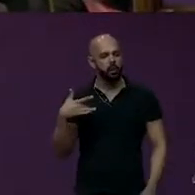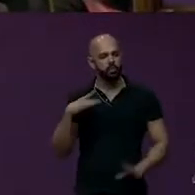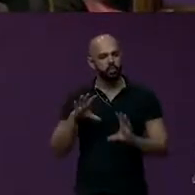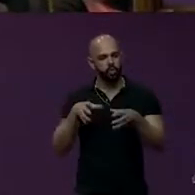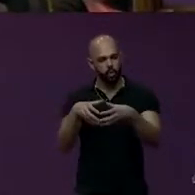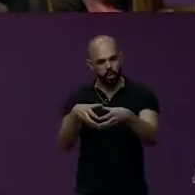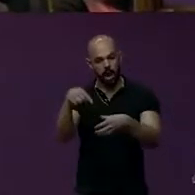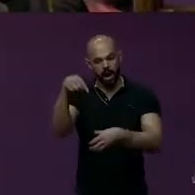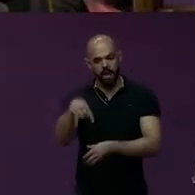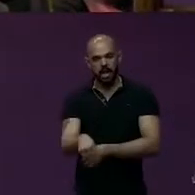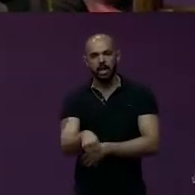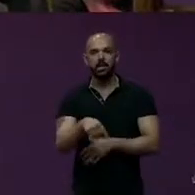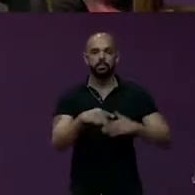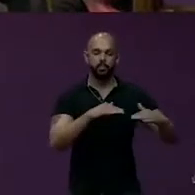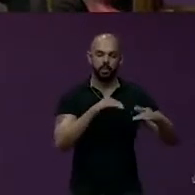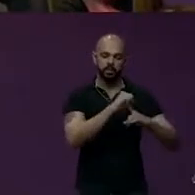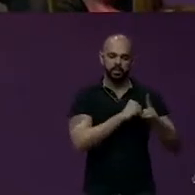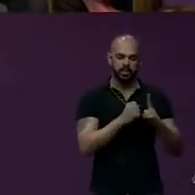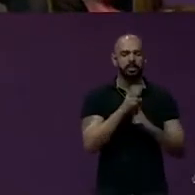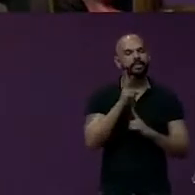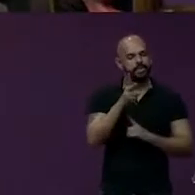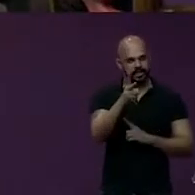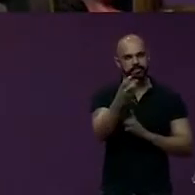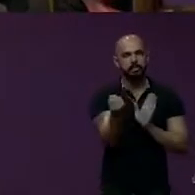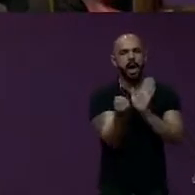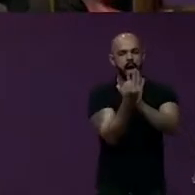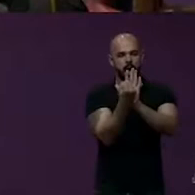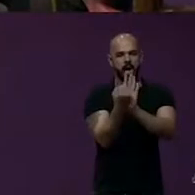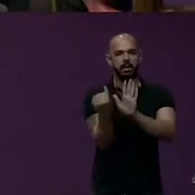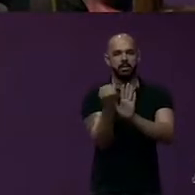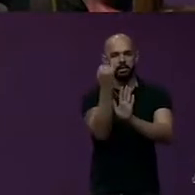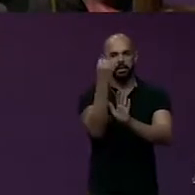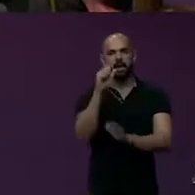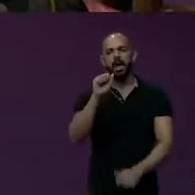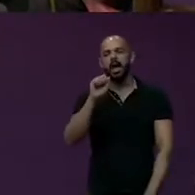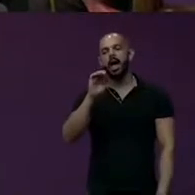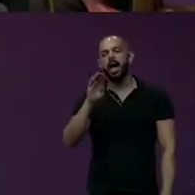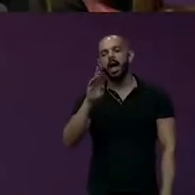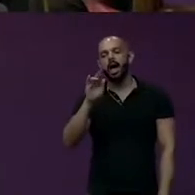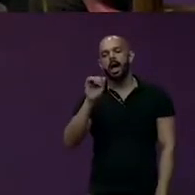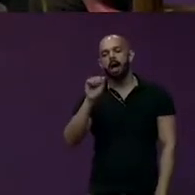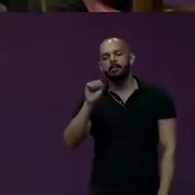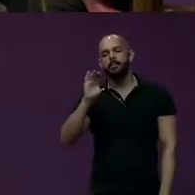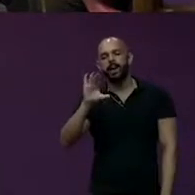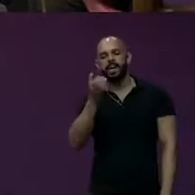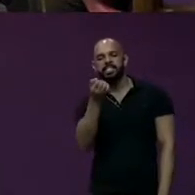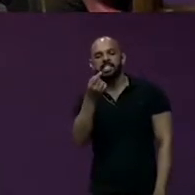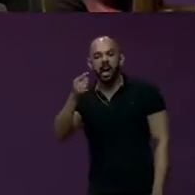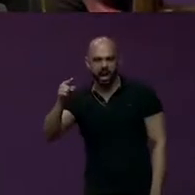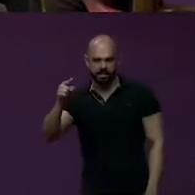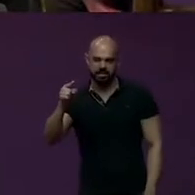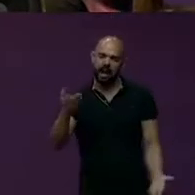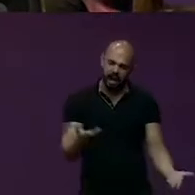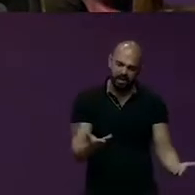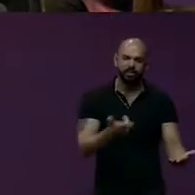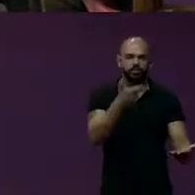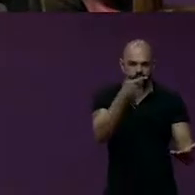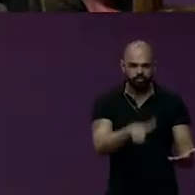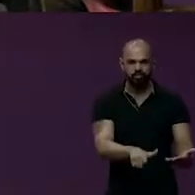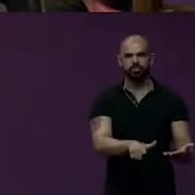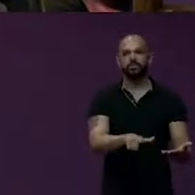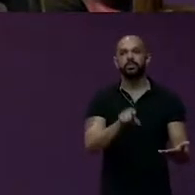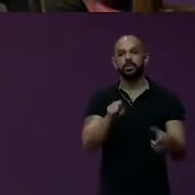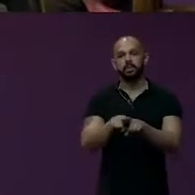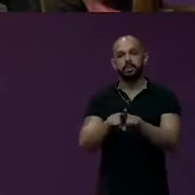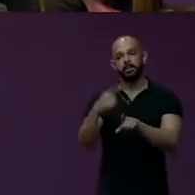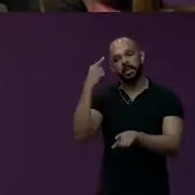movimentos sociais sempre é uma tônica, né, do Abrascão, como nós chamamos, não será diferente esse ano. E temos